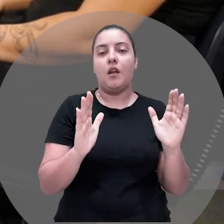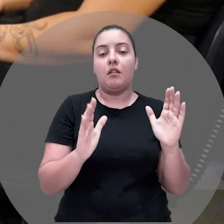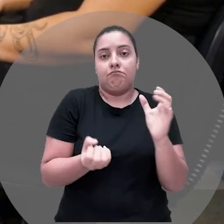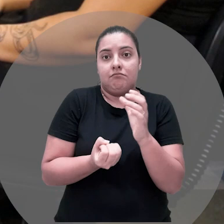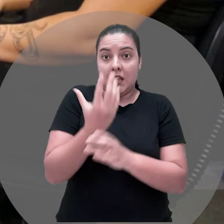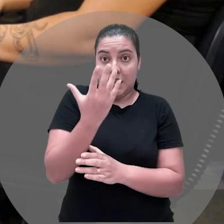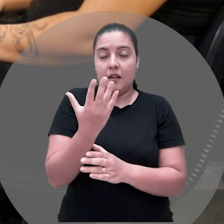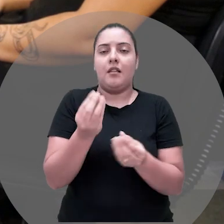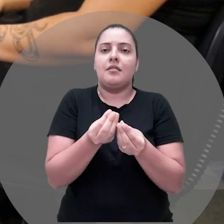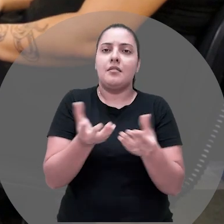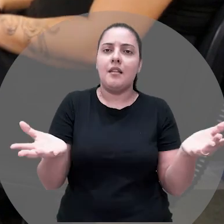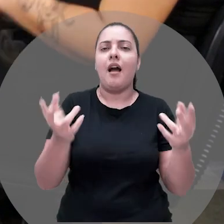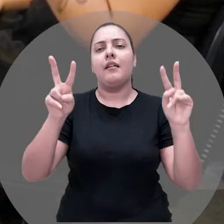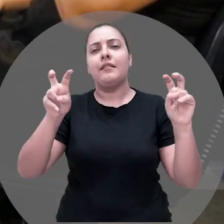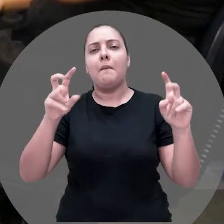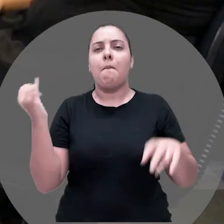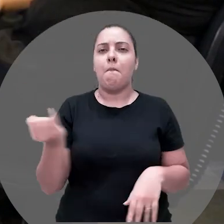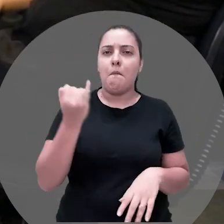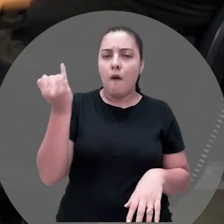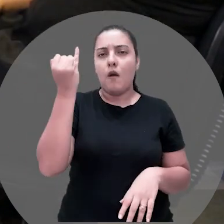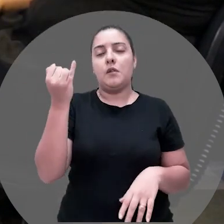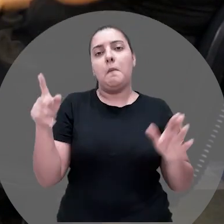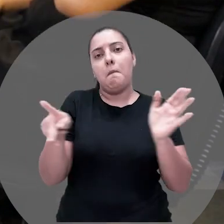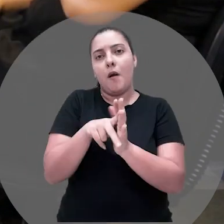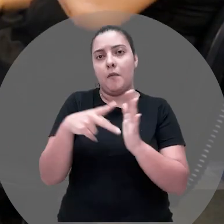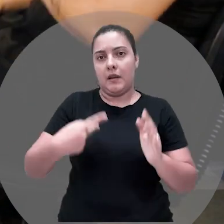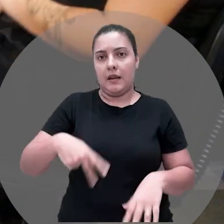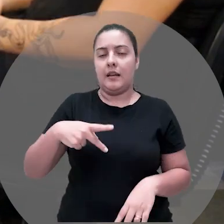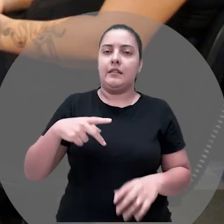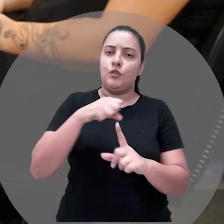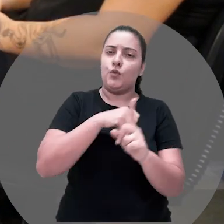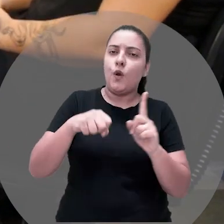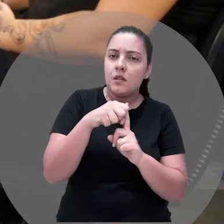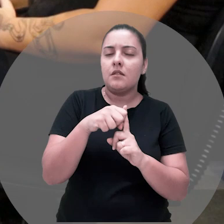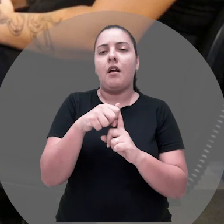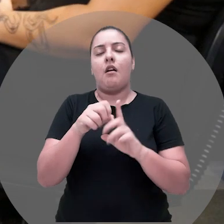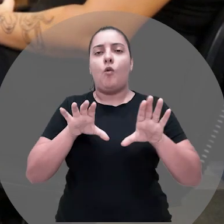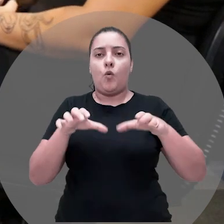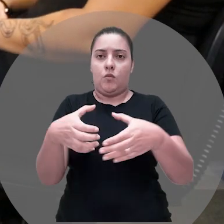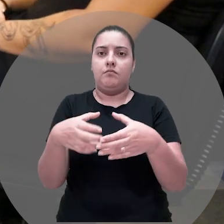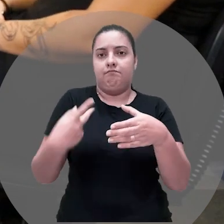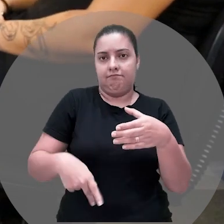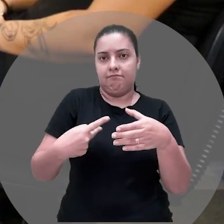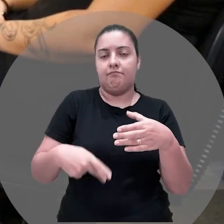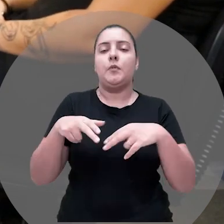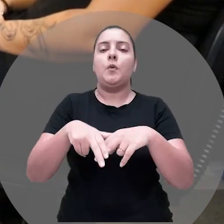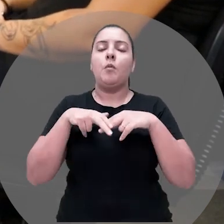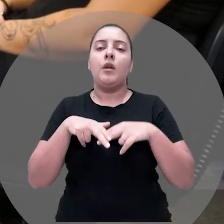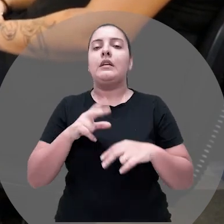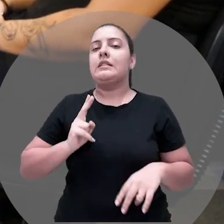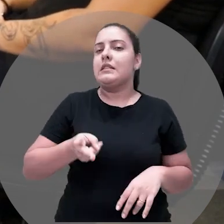pandemia para a gente poder trazer essas questões essas temáticas né que estão vigentes dentro da sociedade dentro da comunidade